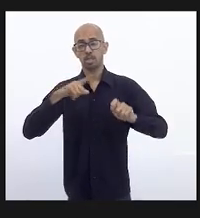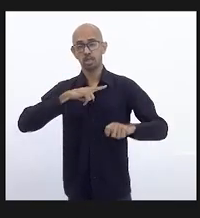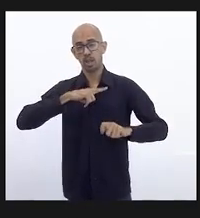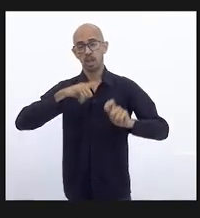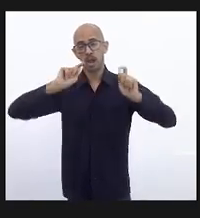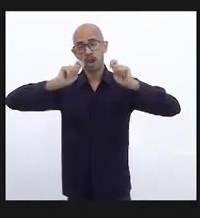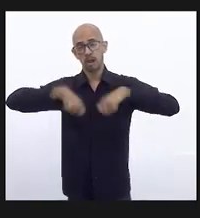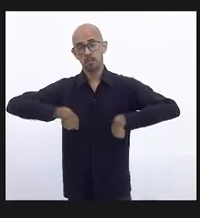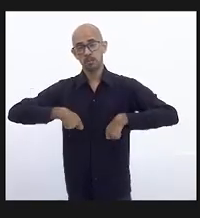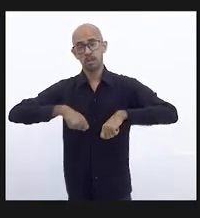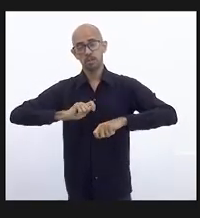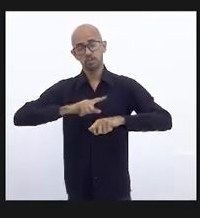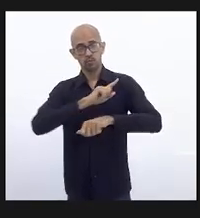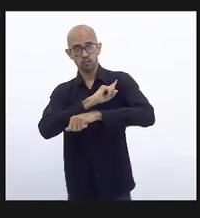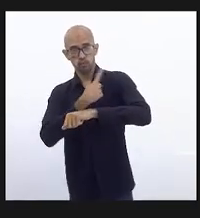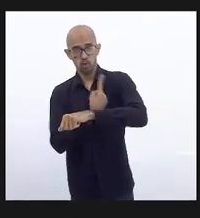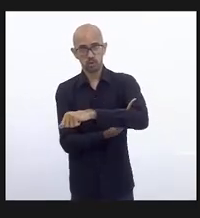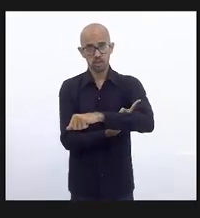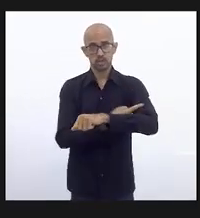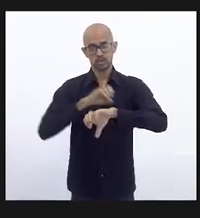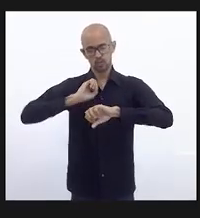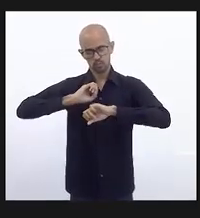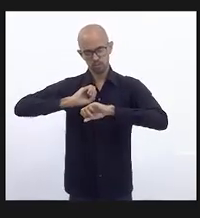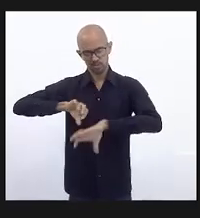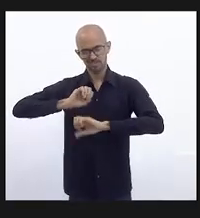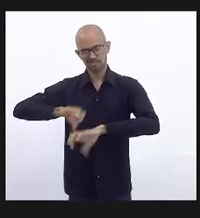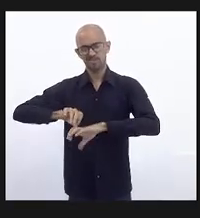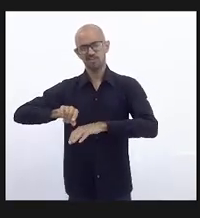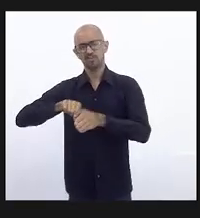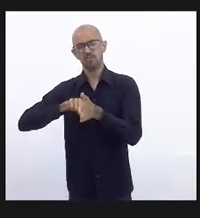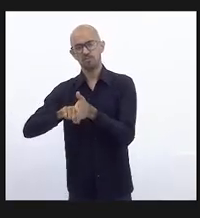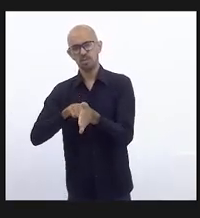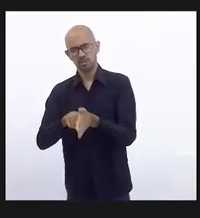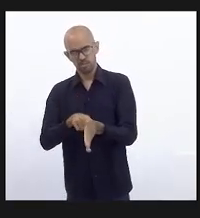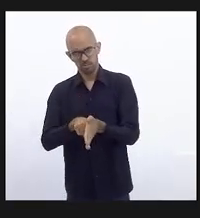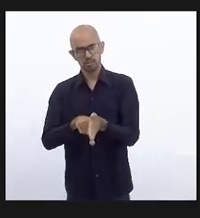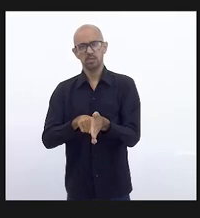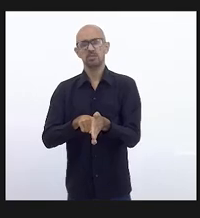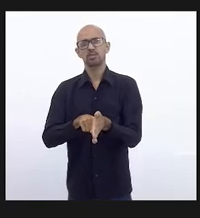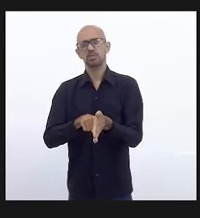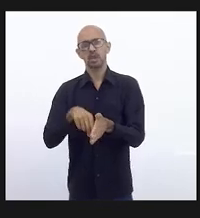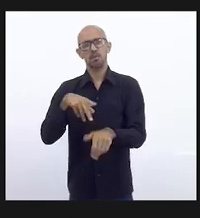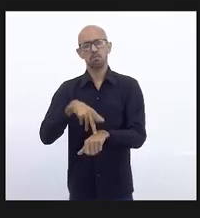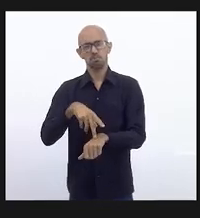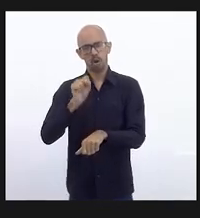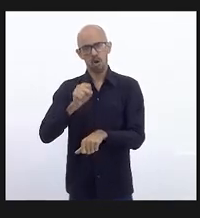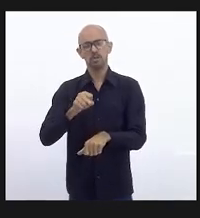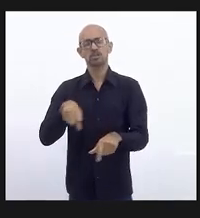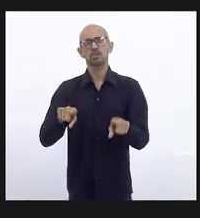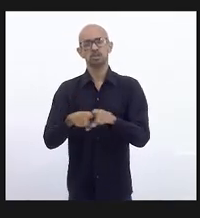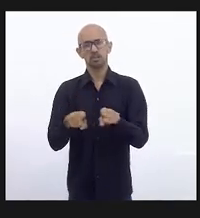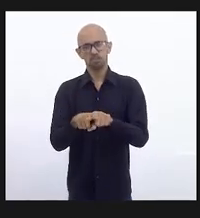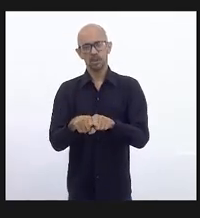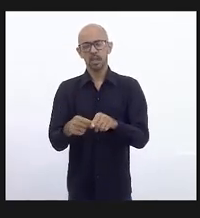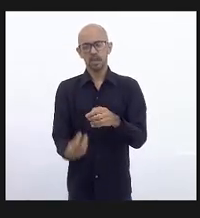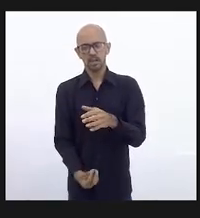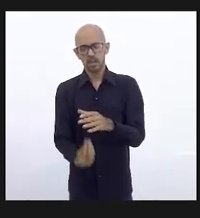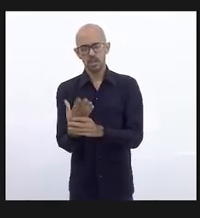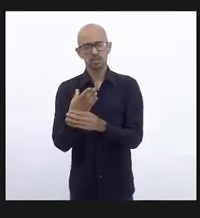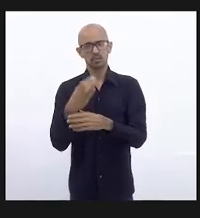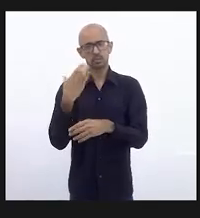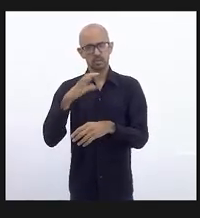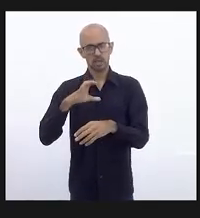para fortalecer o ensino, a pesquisa, a extensão, a produção de ciência e tecnologia na Zona